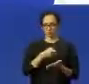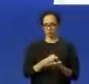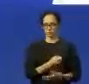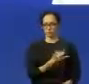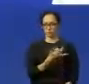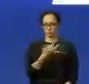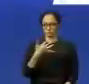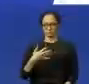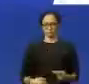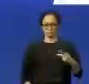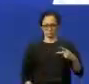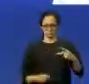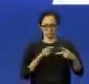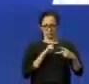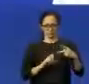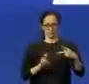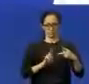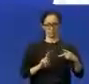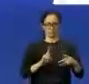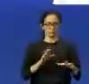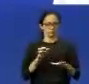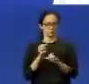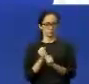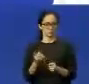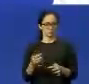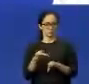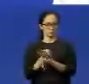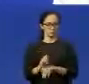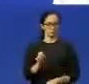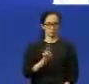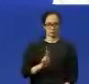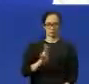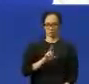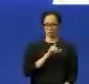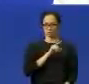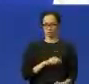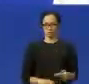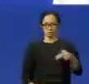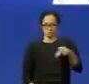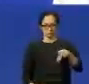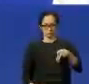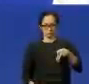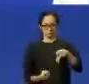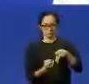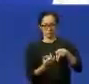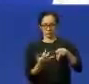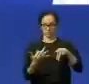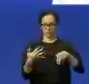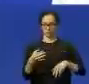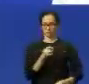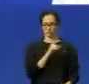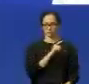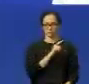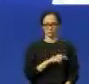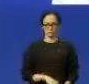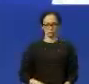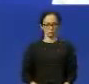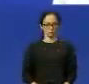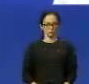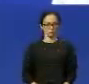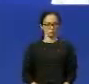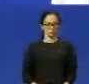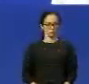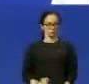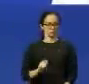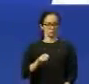da prestação P foi dado por essa fórmula que foi dada aí, no caso, aí, em função do N número de prestações, né? E